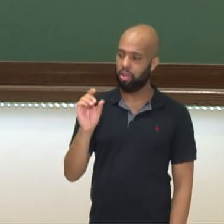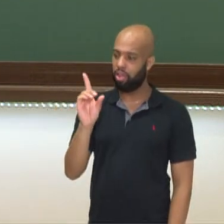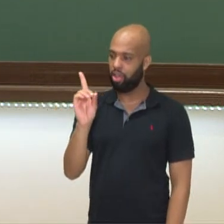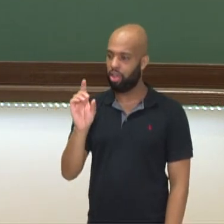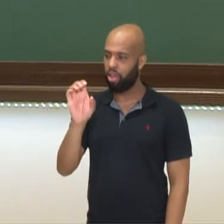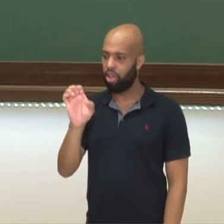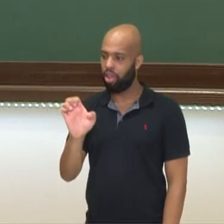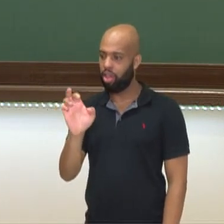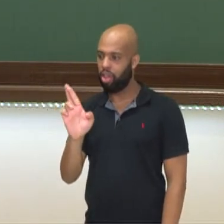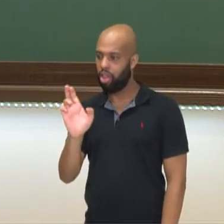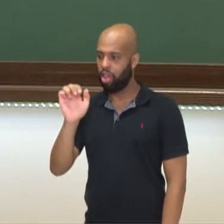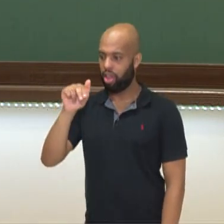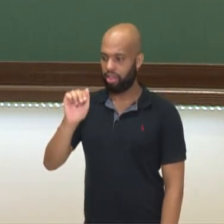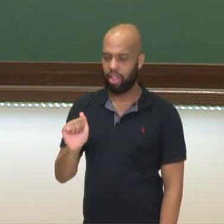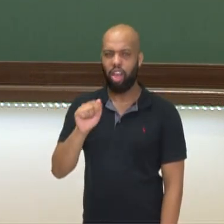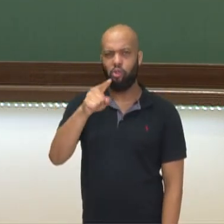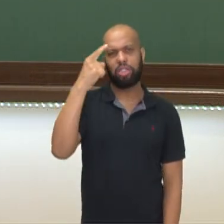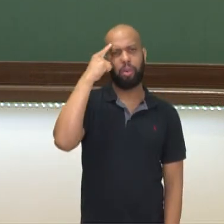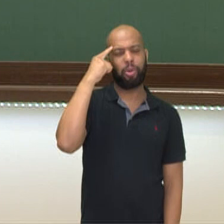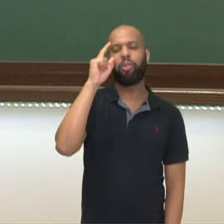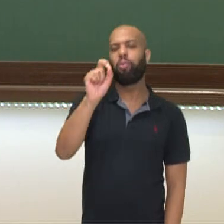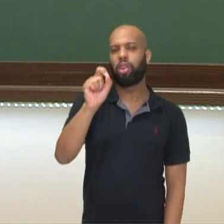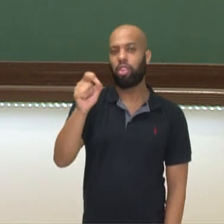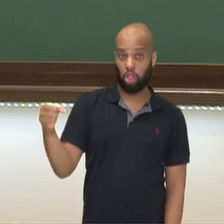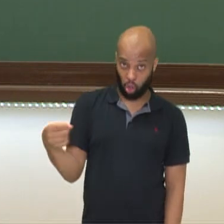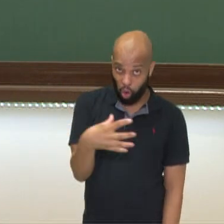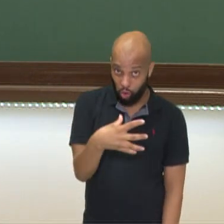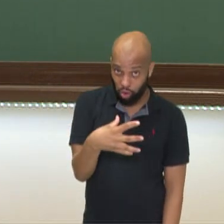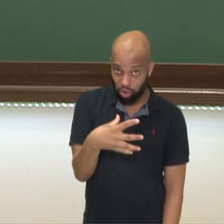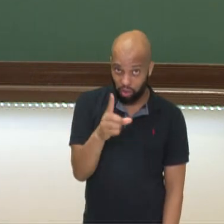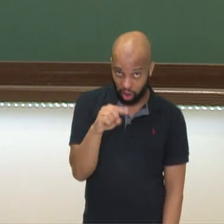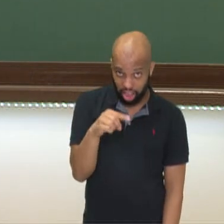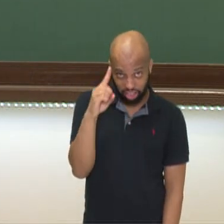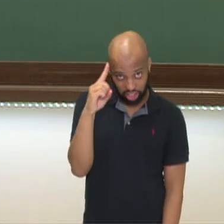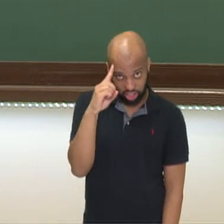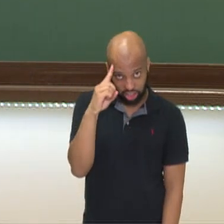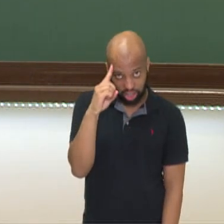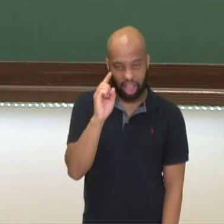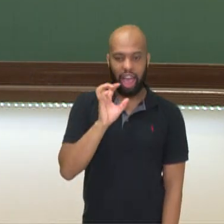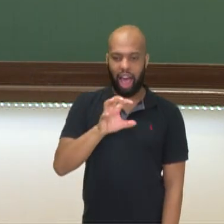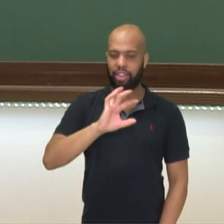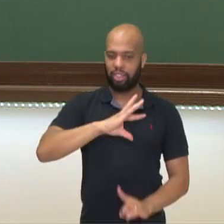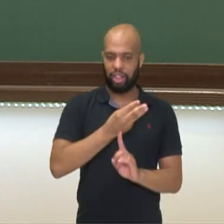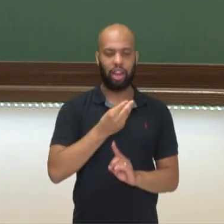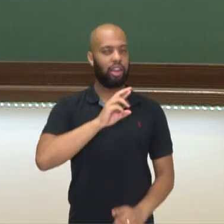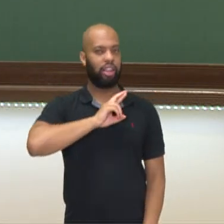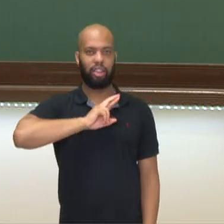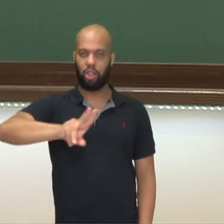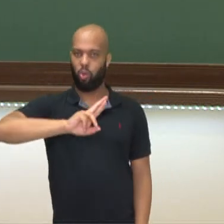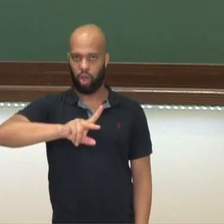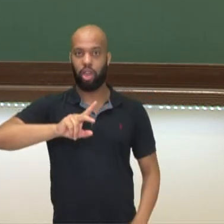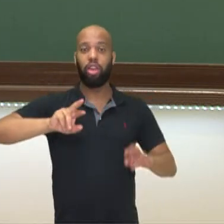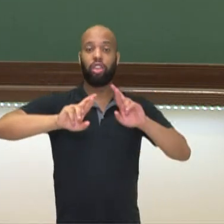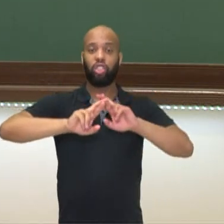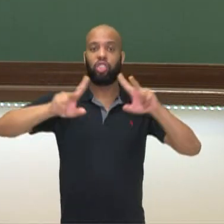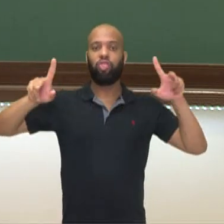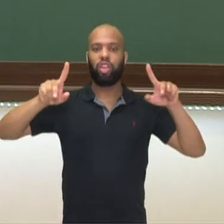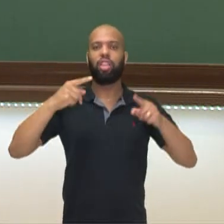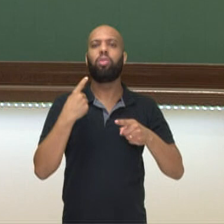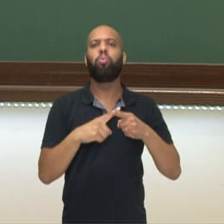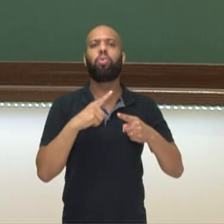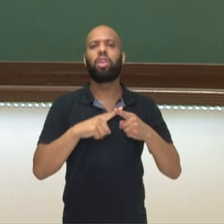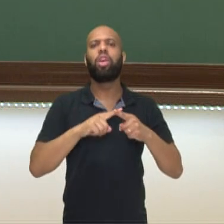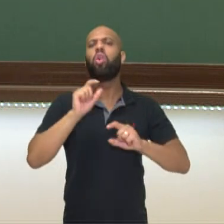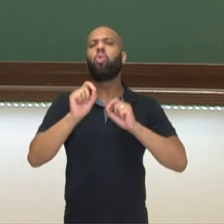geralmente remete a coisas novas de hoje em dia, mas não é bem assim que funciona. Nas artes a gente define como